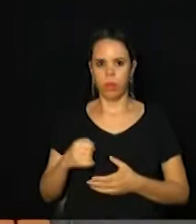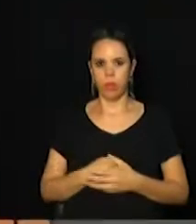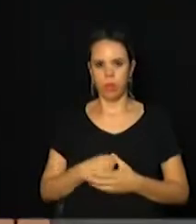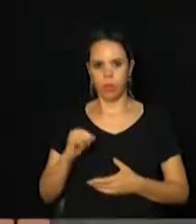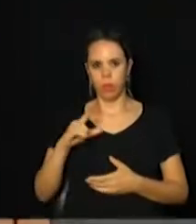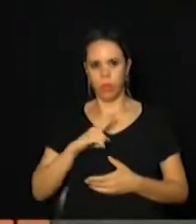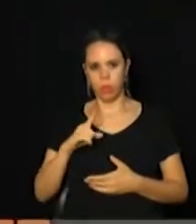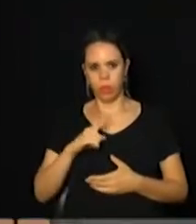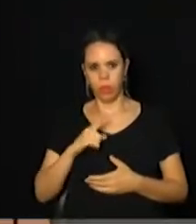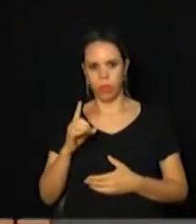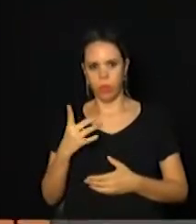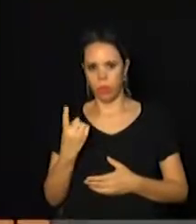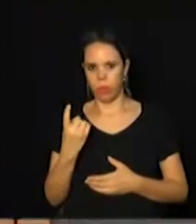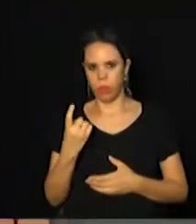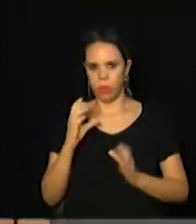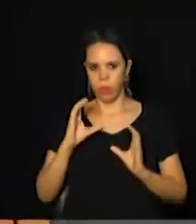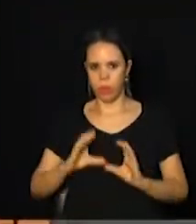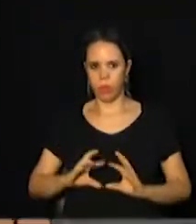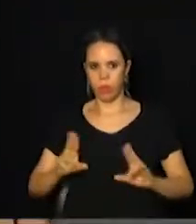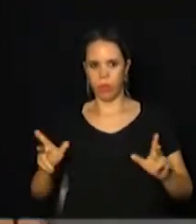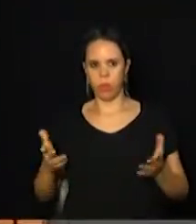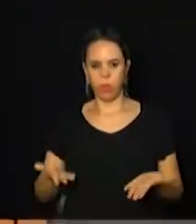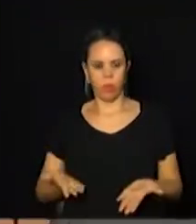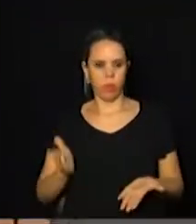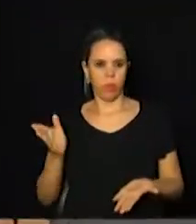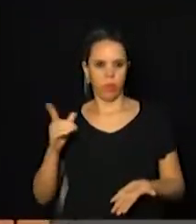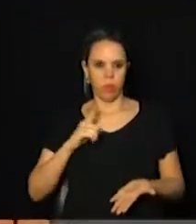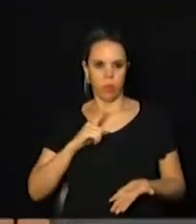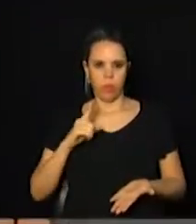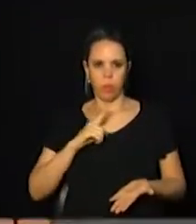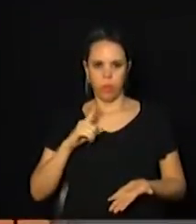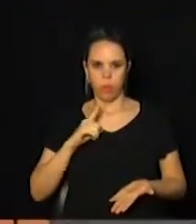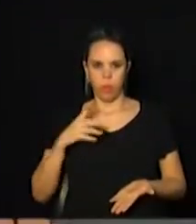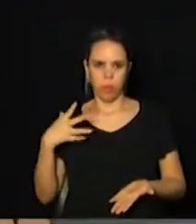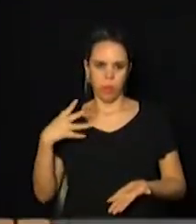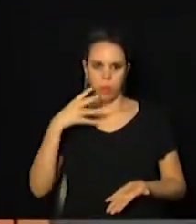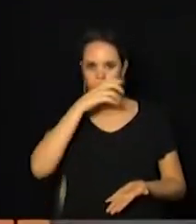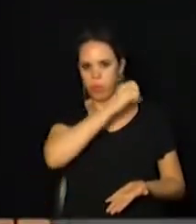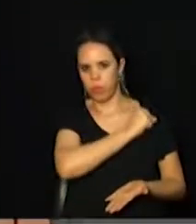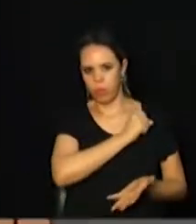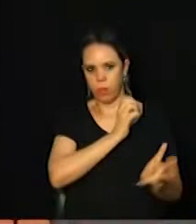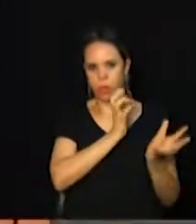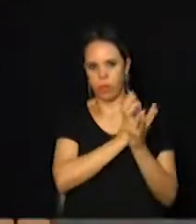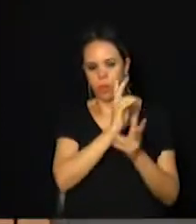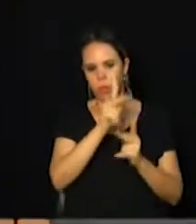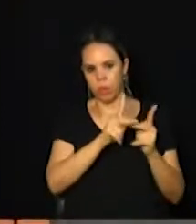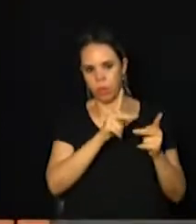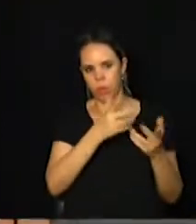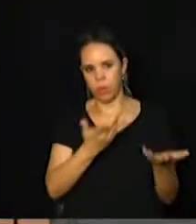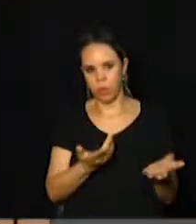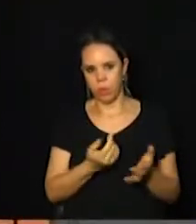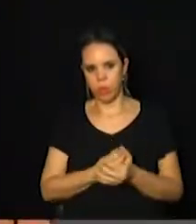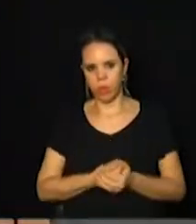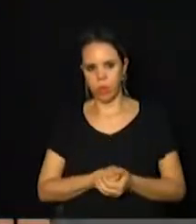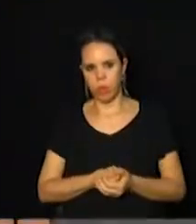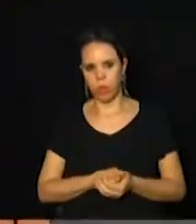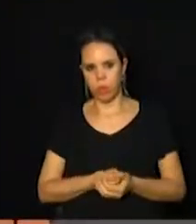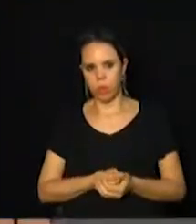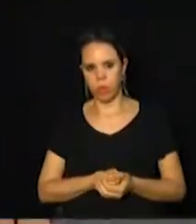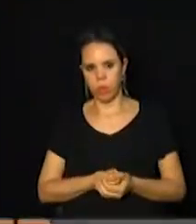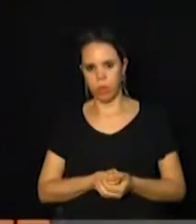Se tivesse tido só uma postura diferente a gente já teria salvado Umbanda é dessas né